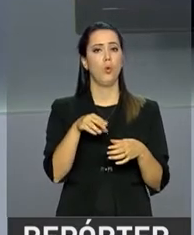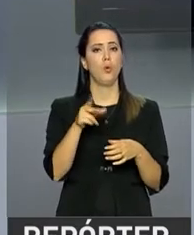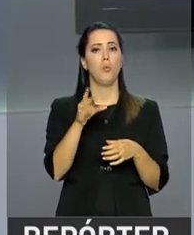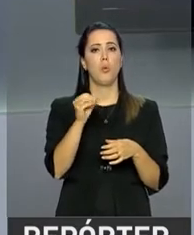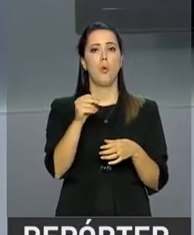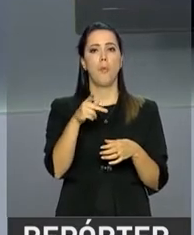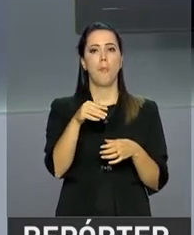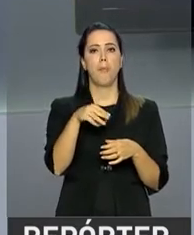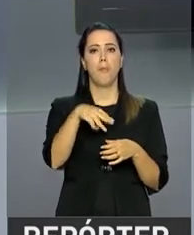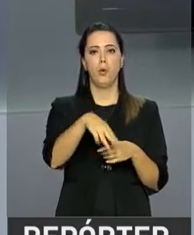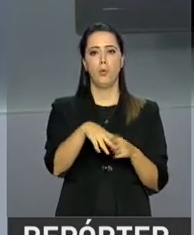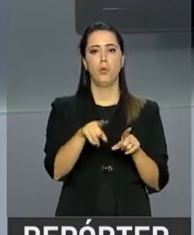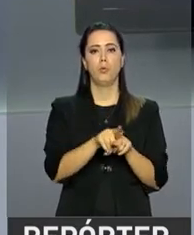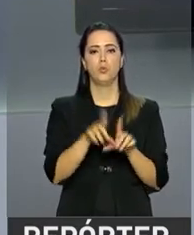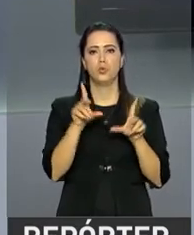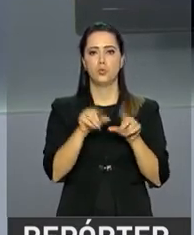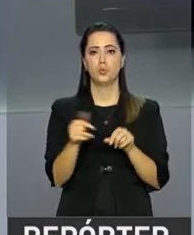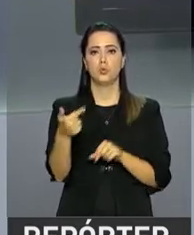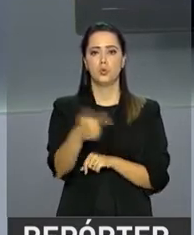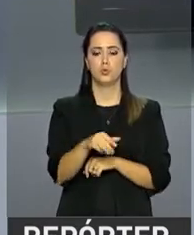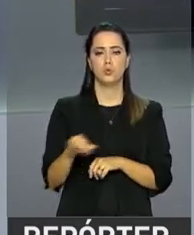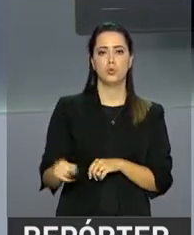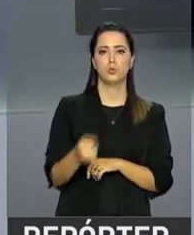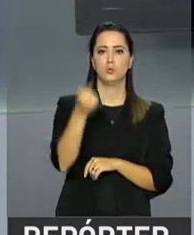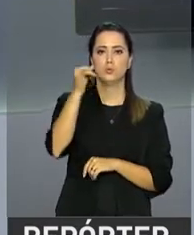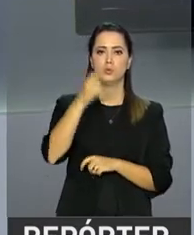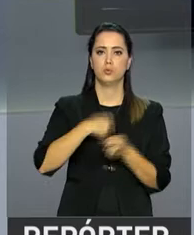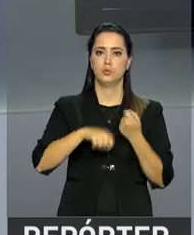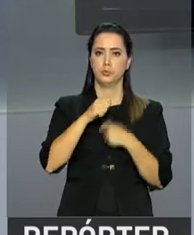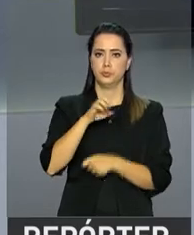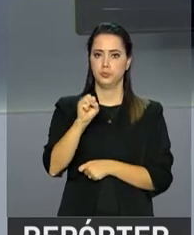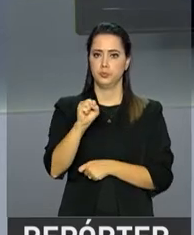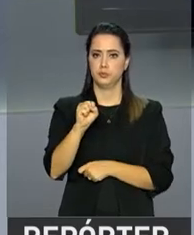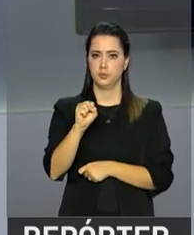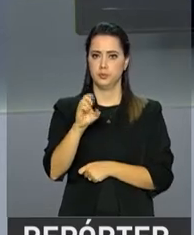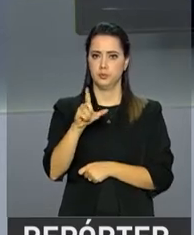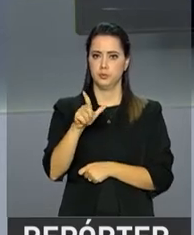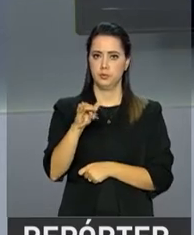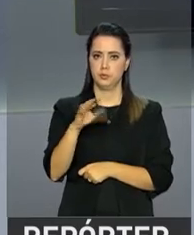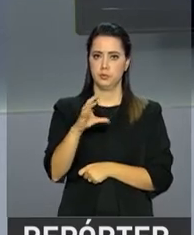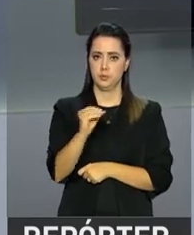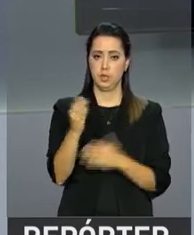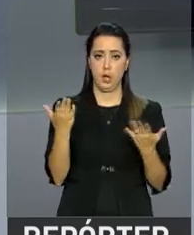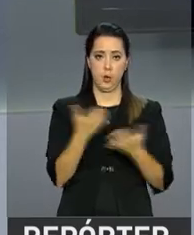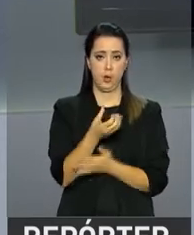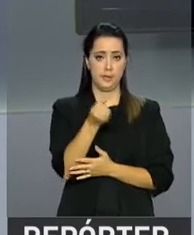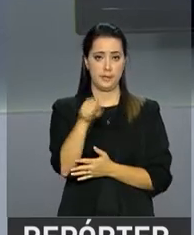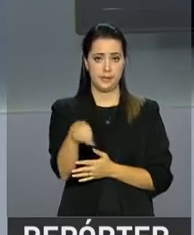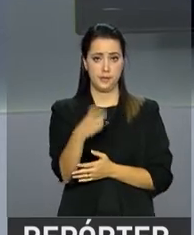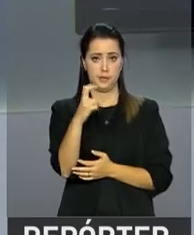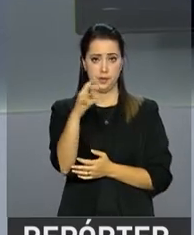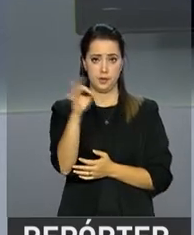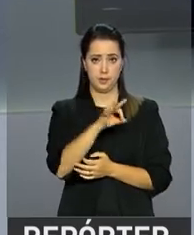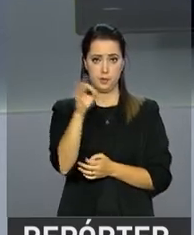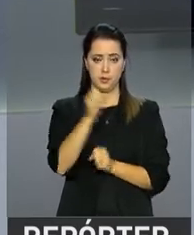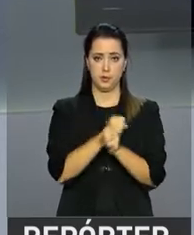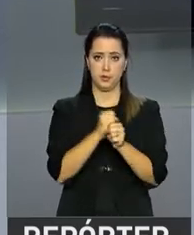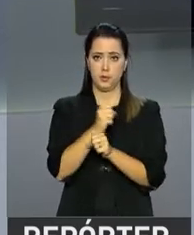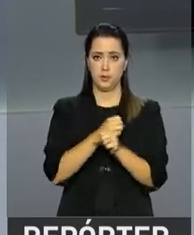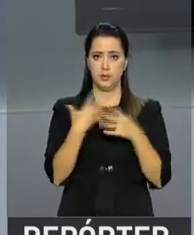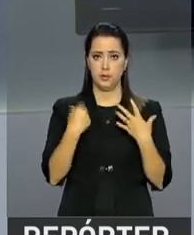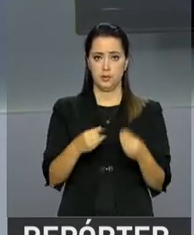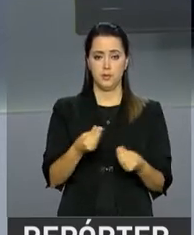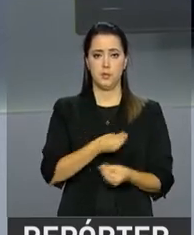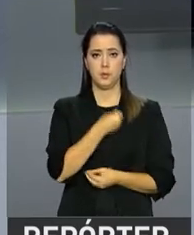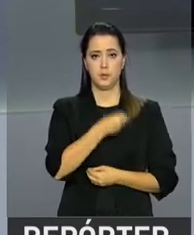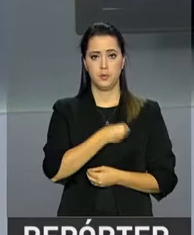reduziu mais uma vez a taxa básica de juros da economia selic que agora passa para 6 6 por cento ao ano nós vamos ao vivo ao